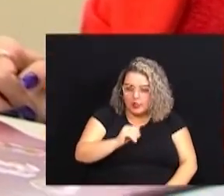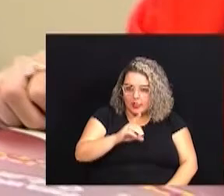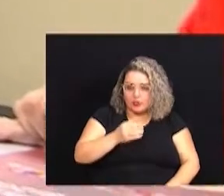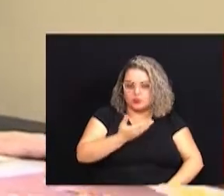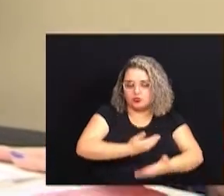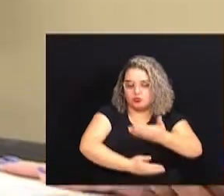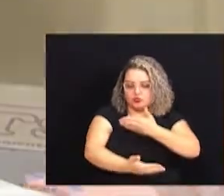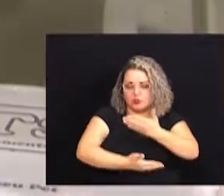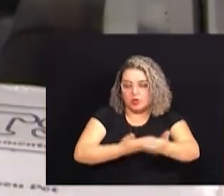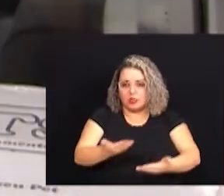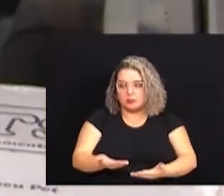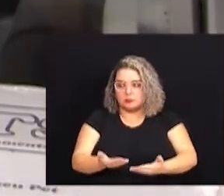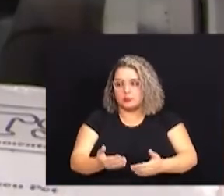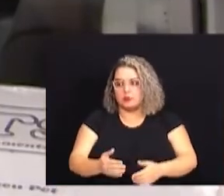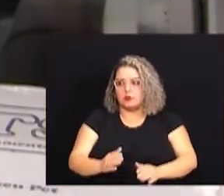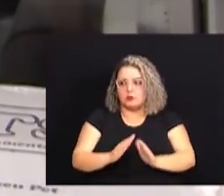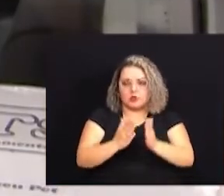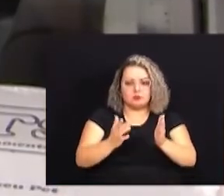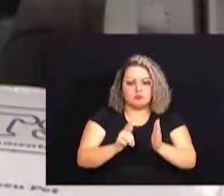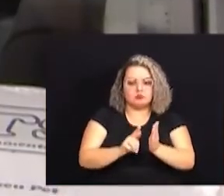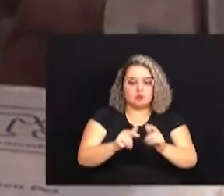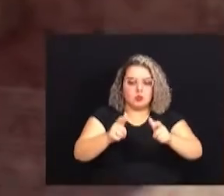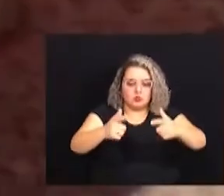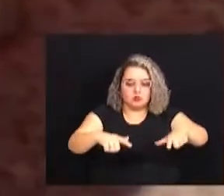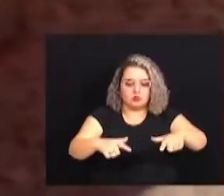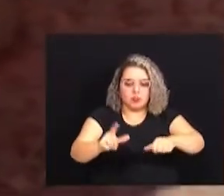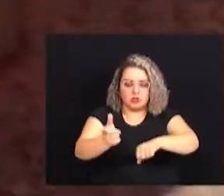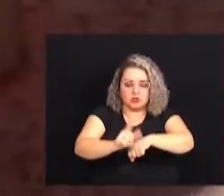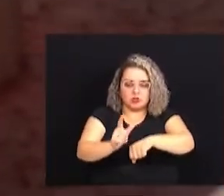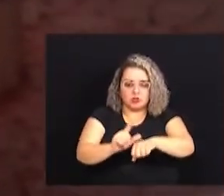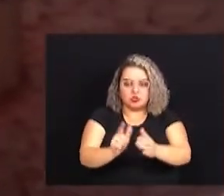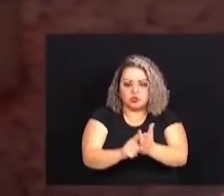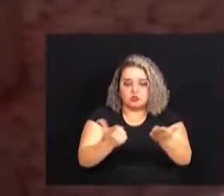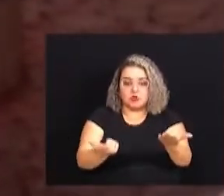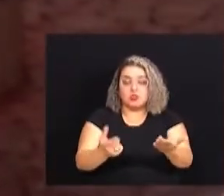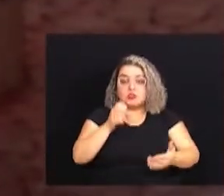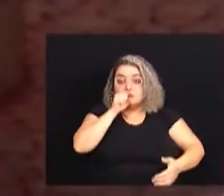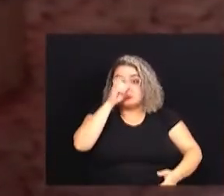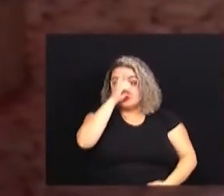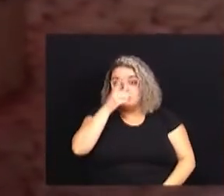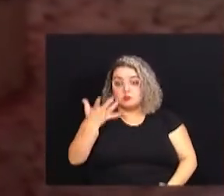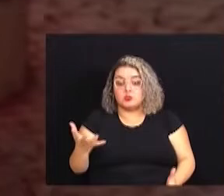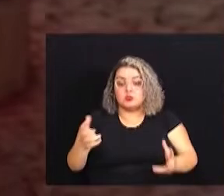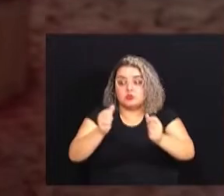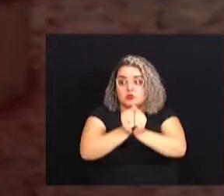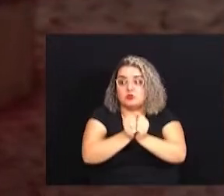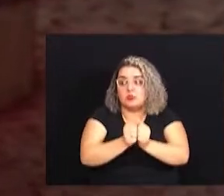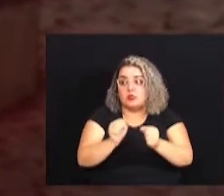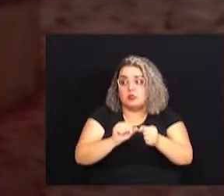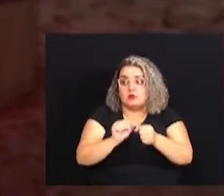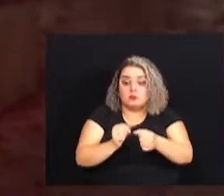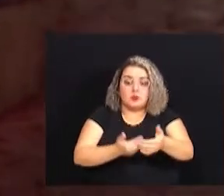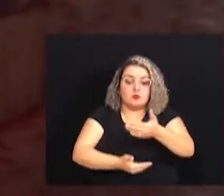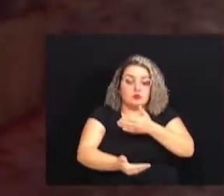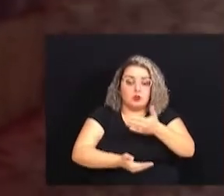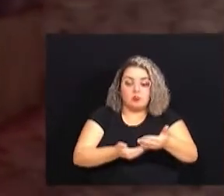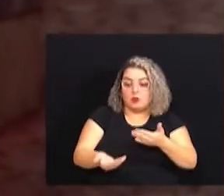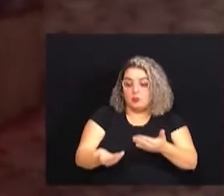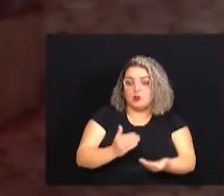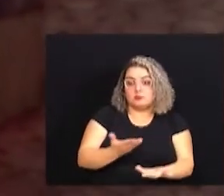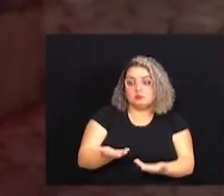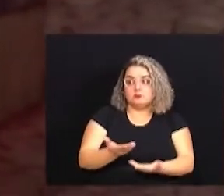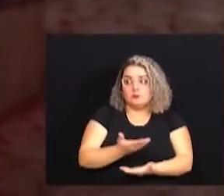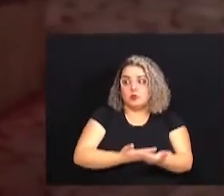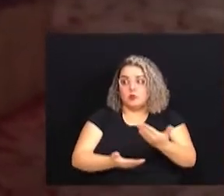esse mercado de troca. Então você vai nas bancas de jornal, você vê as pessoas aos finais de semana se juntando para fazer